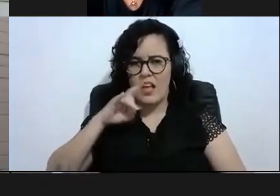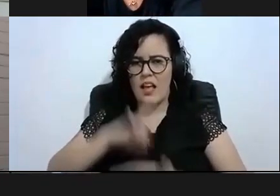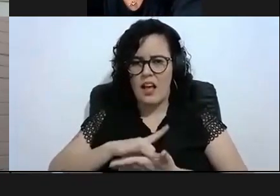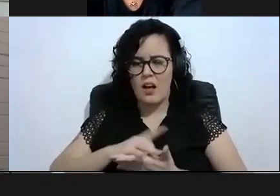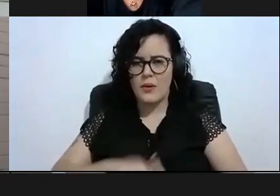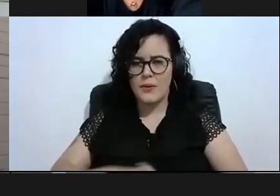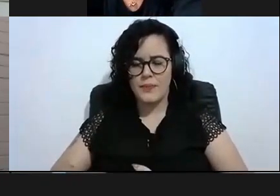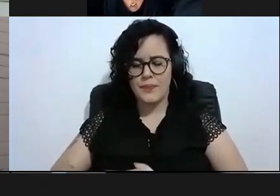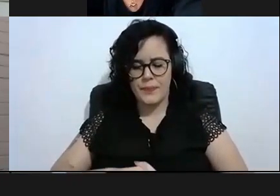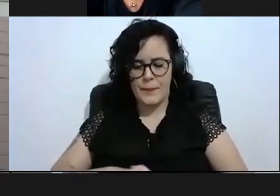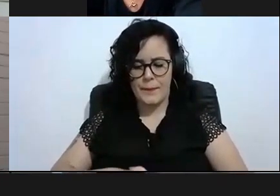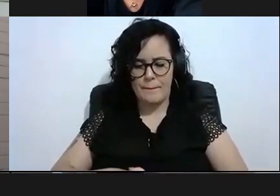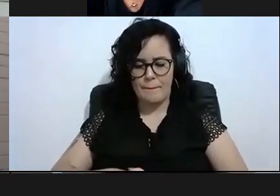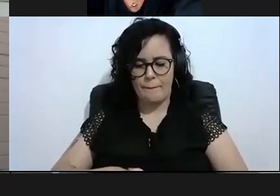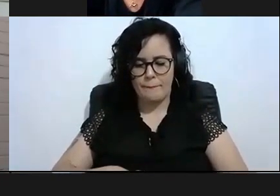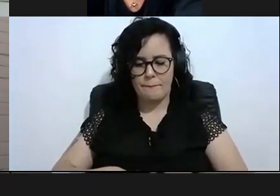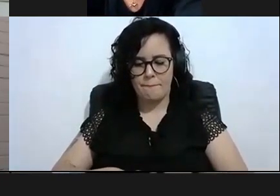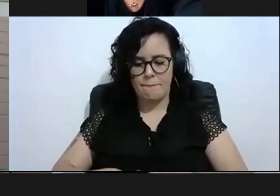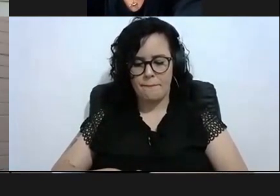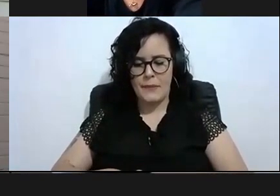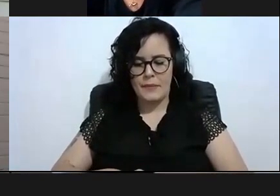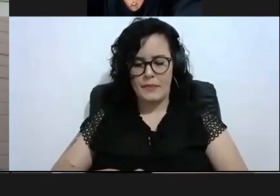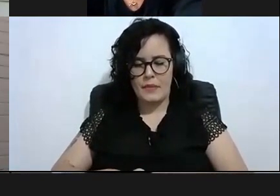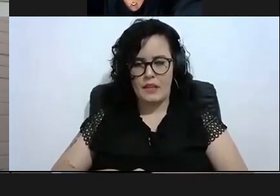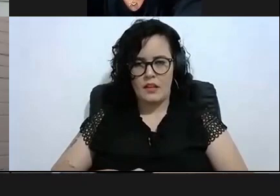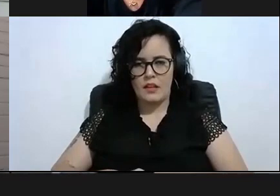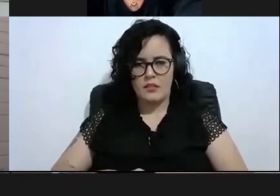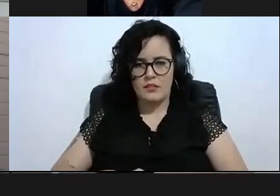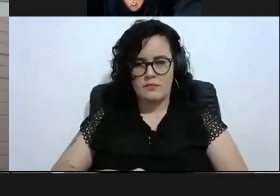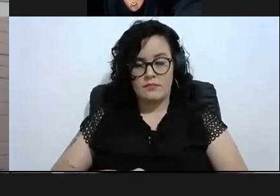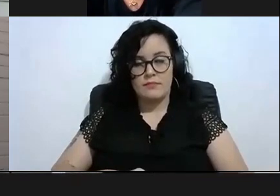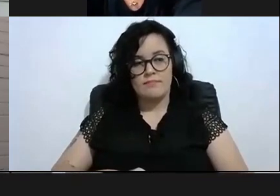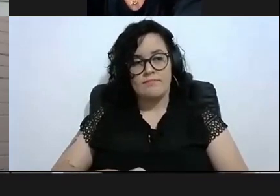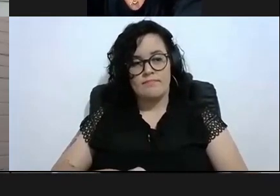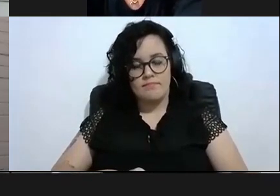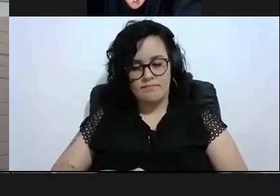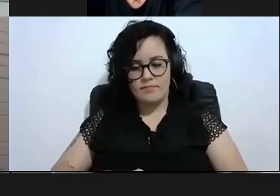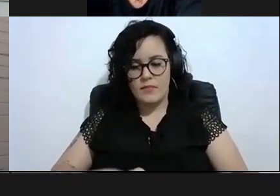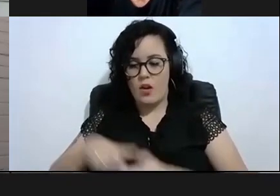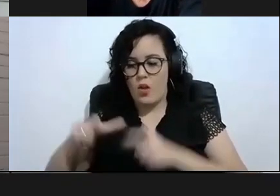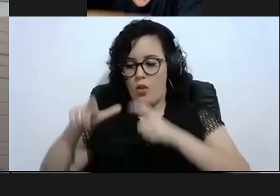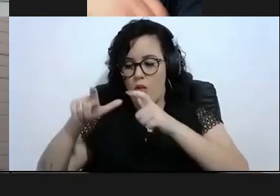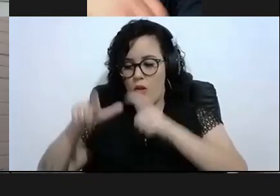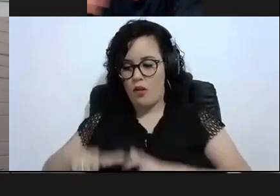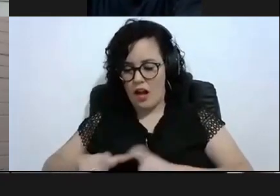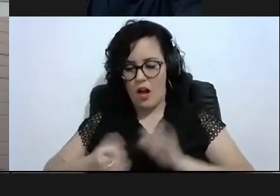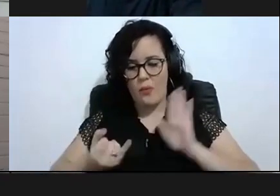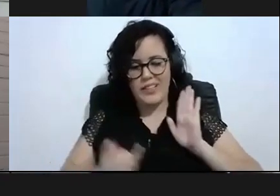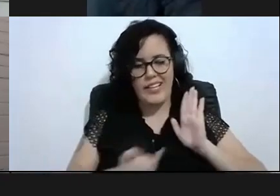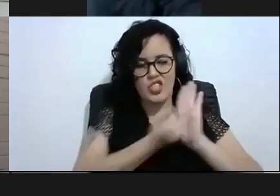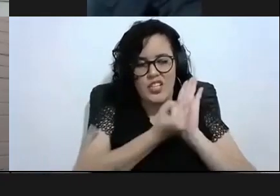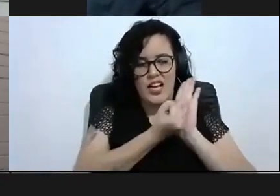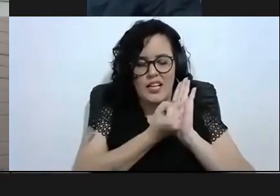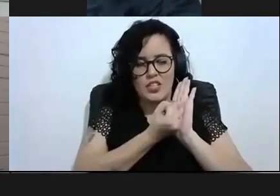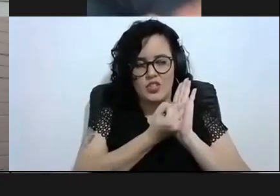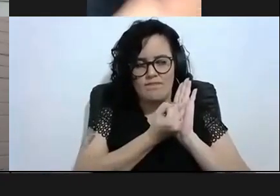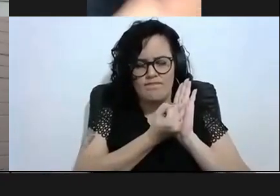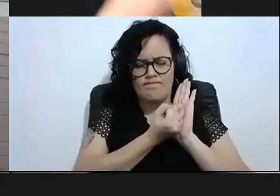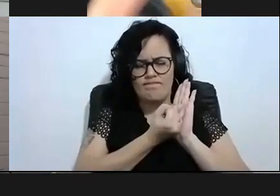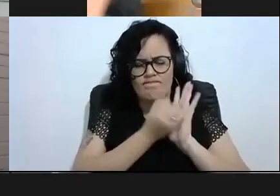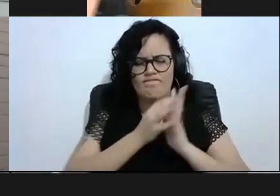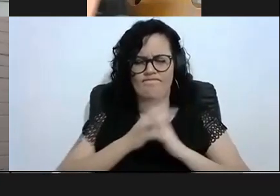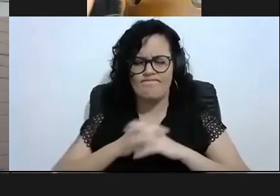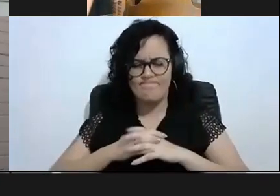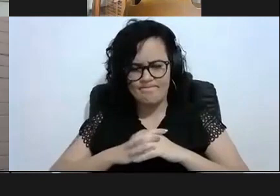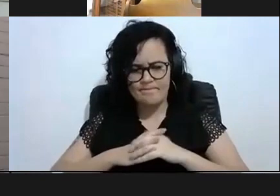Olha, eu acredito que, assim, território e identidade, assim, né? Eu tento, dentro